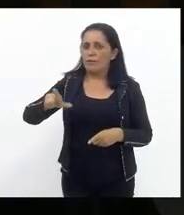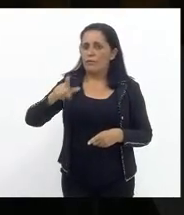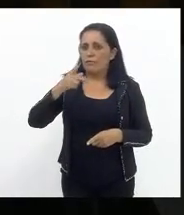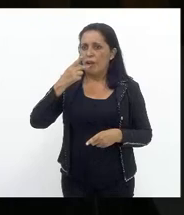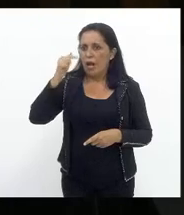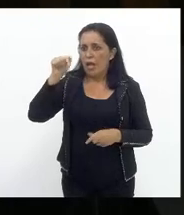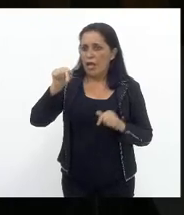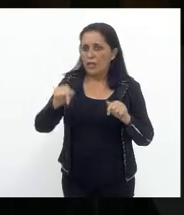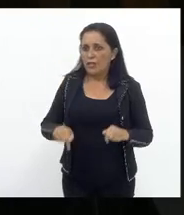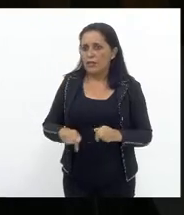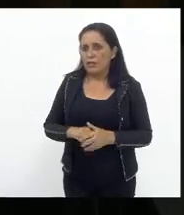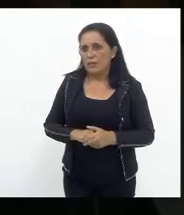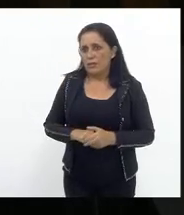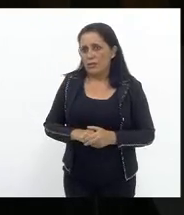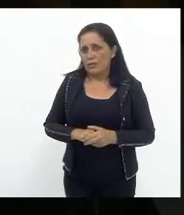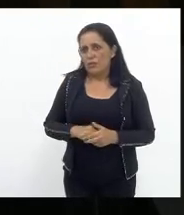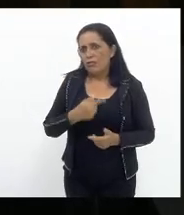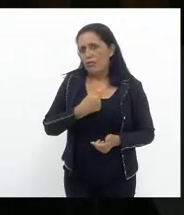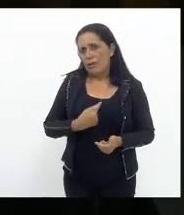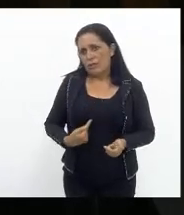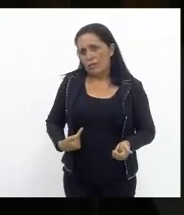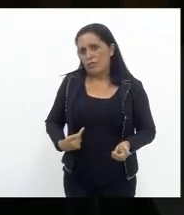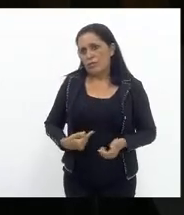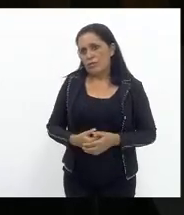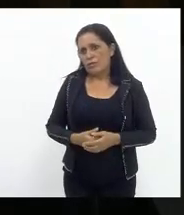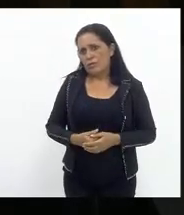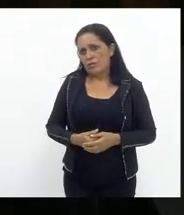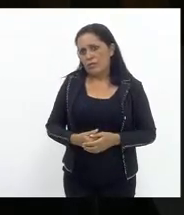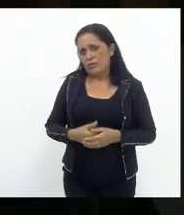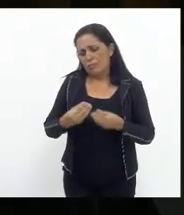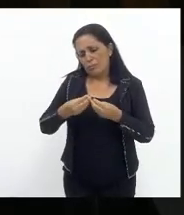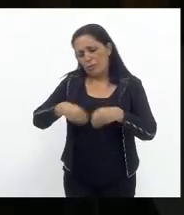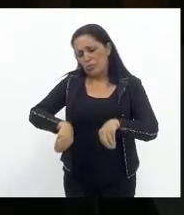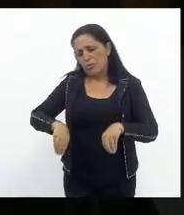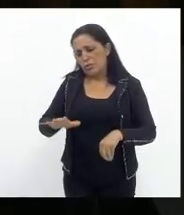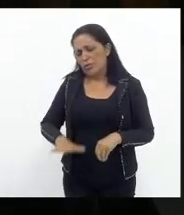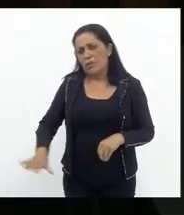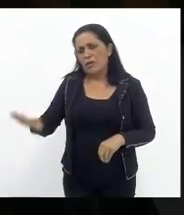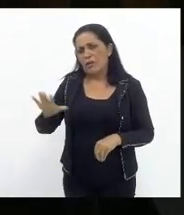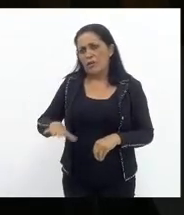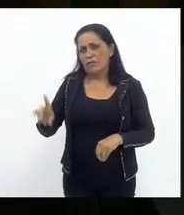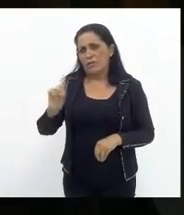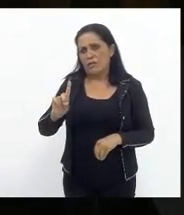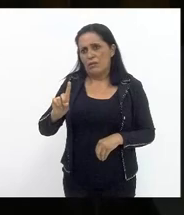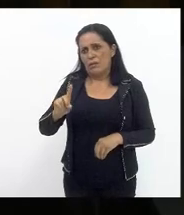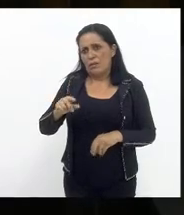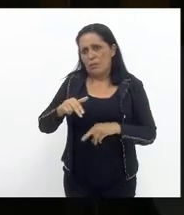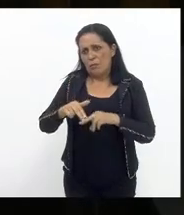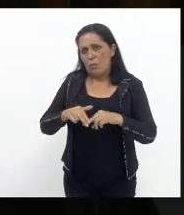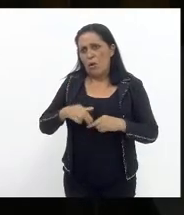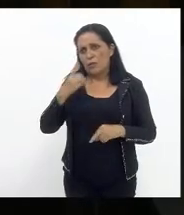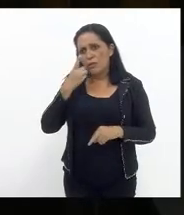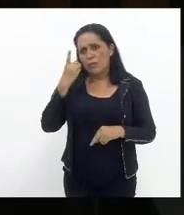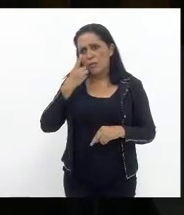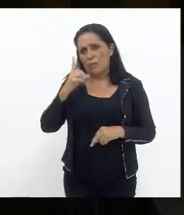aqui. Governador, não prejudica as nossas crianças por causa da deputada, não.